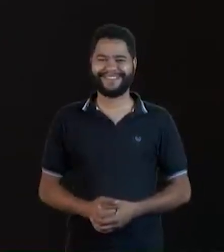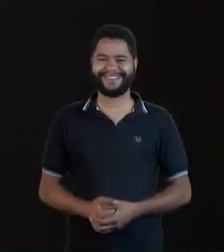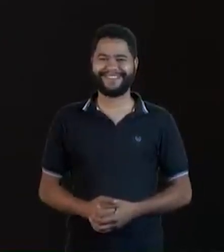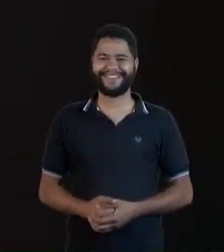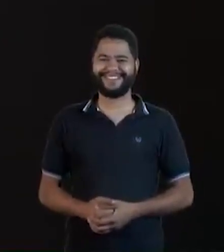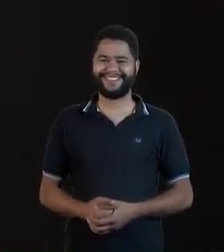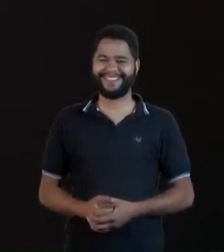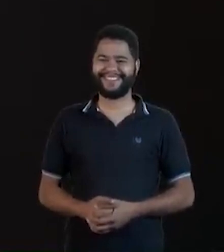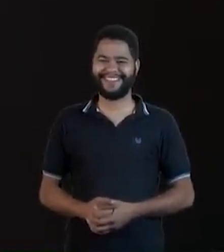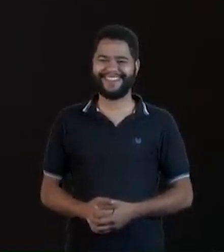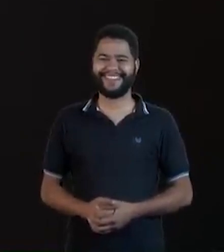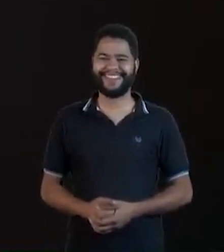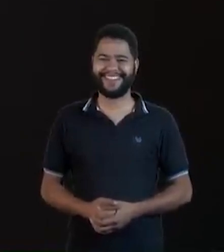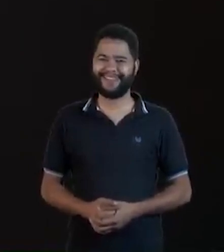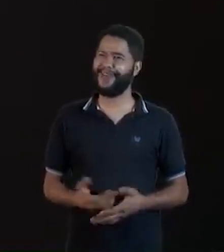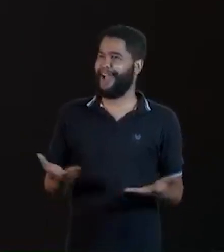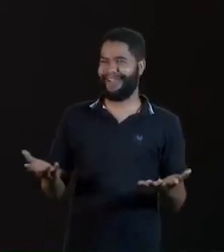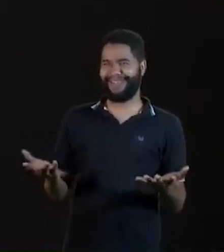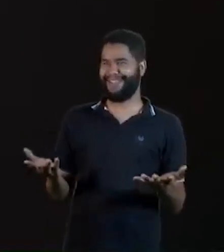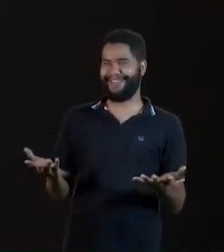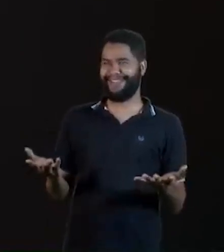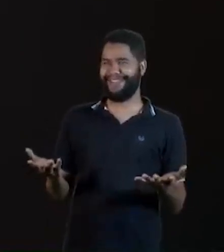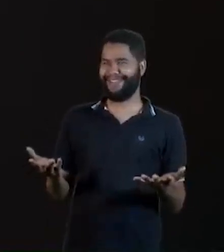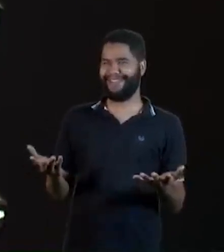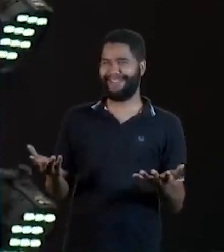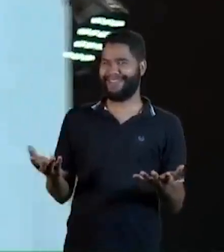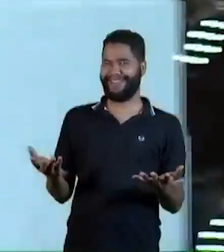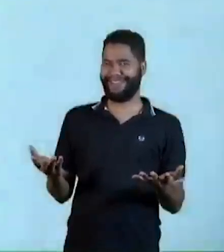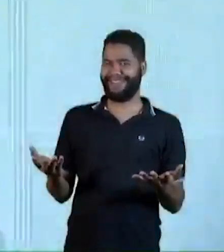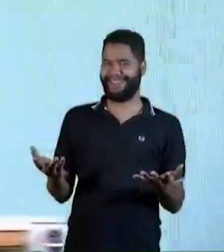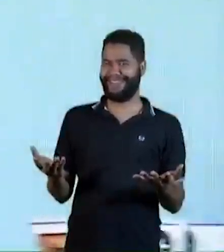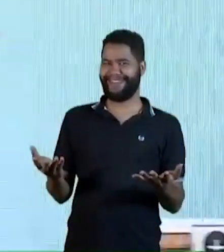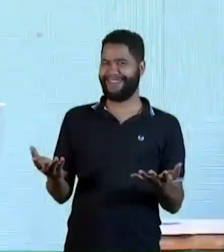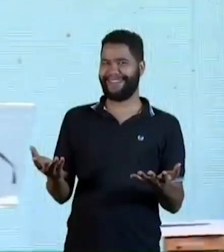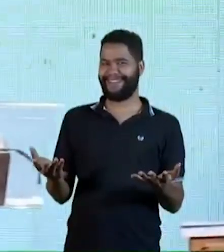e a MD Brasil acabou o